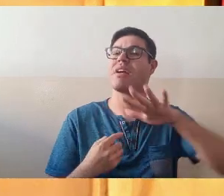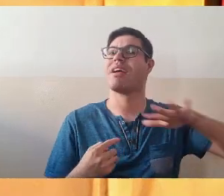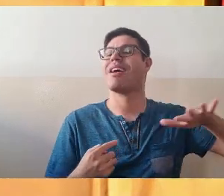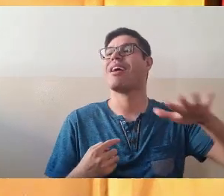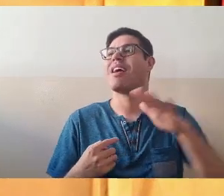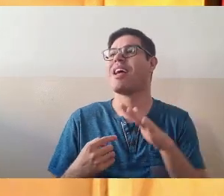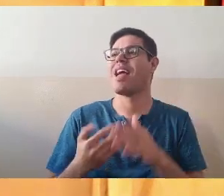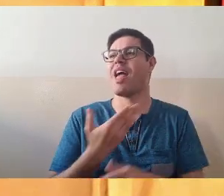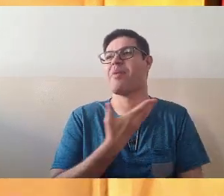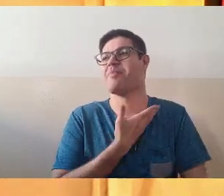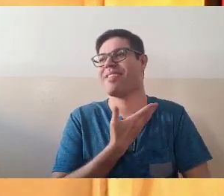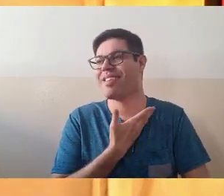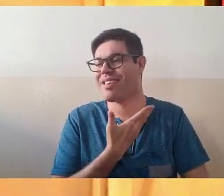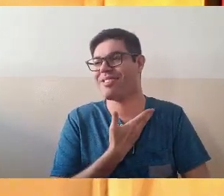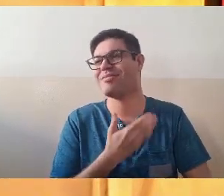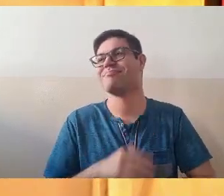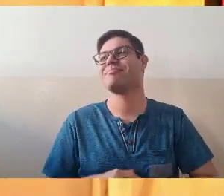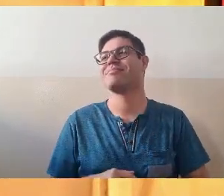amigos,